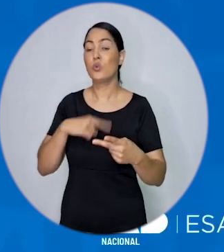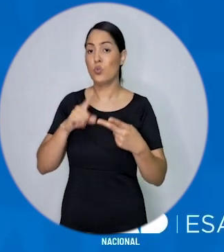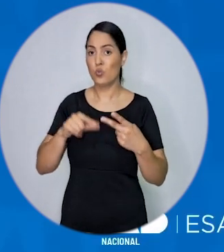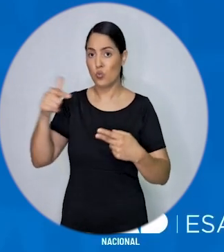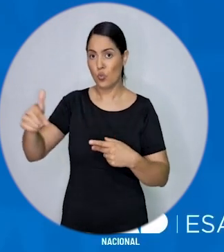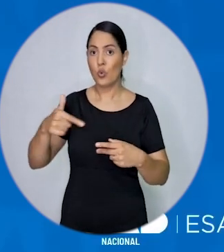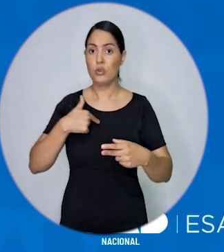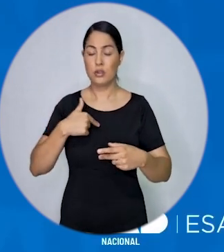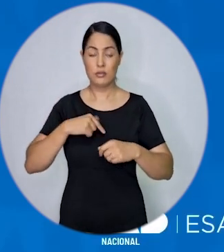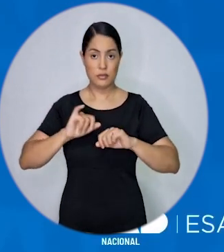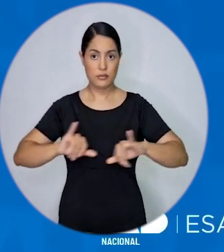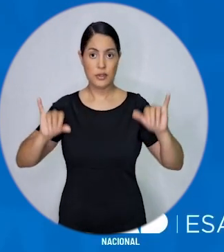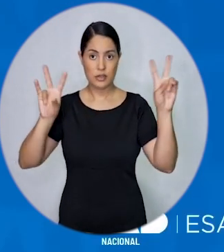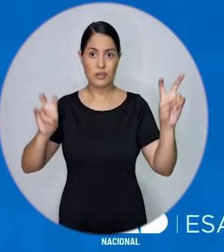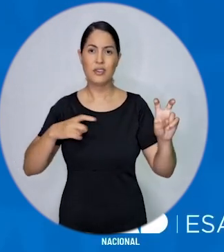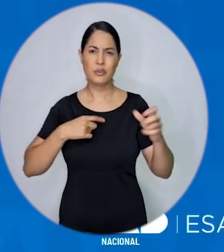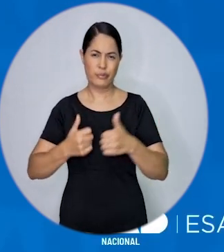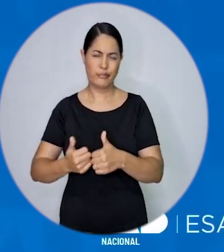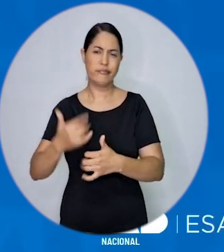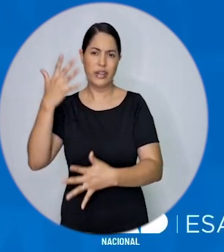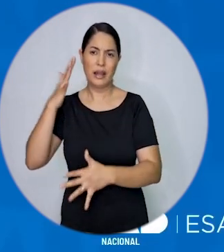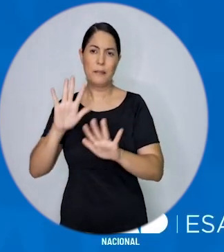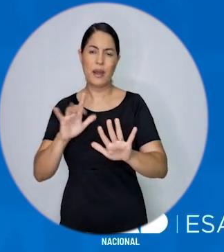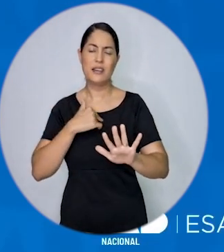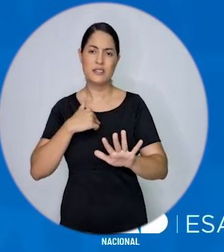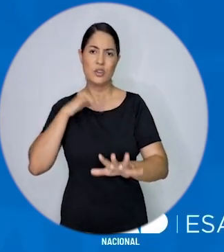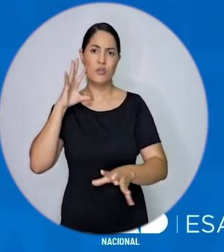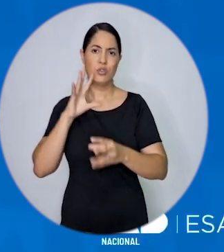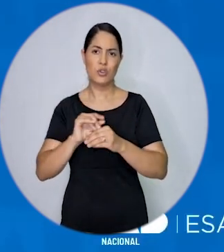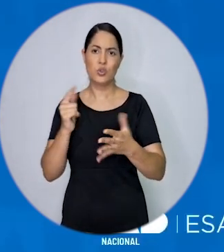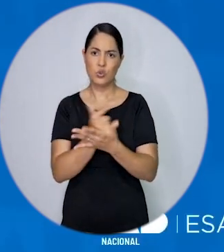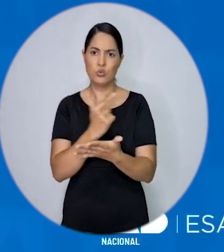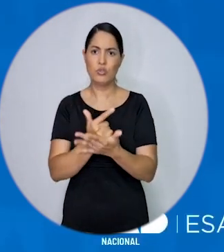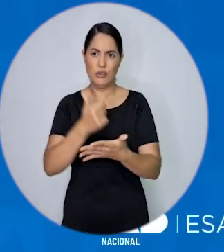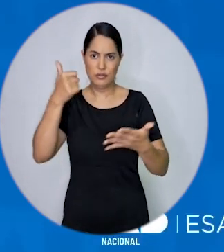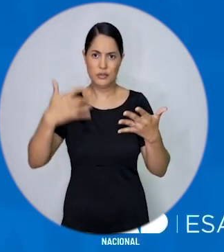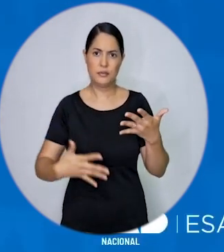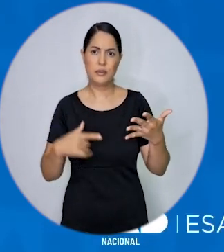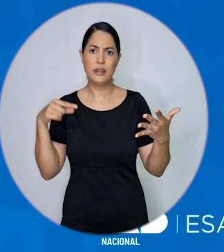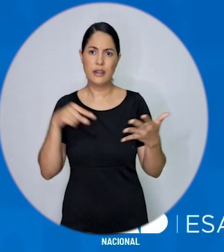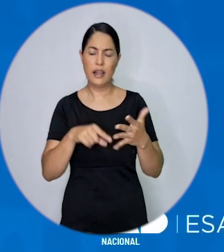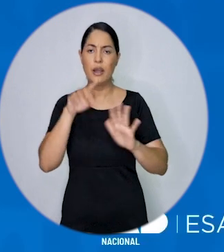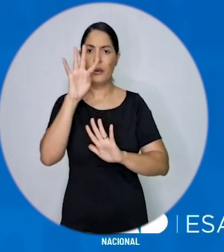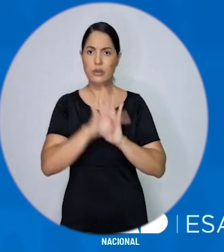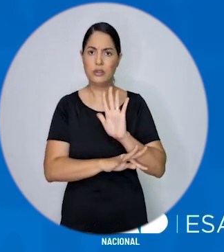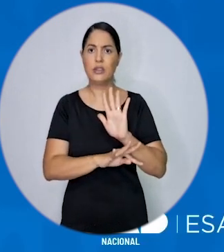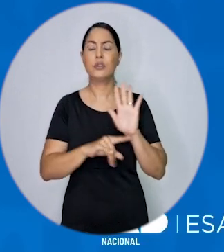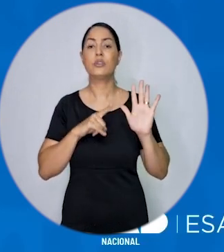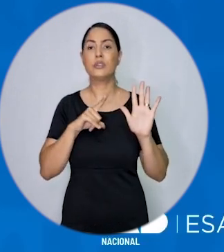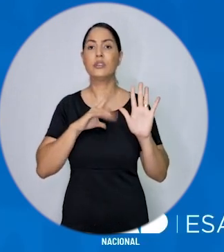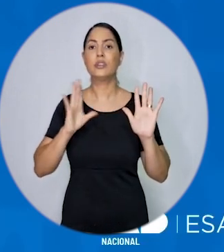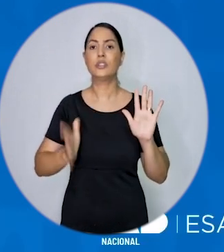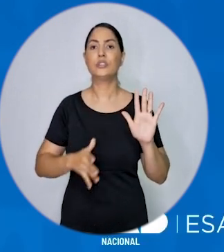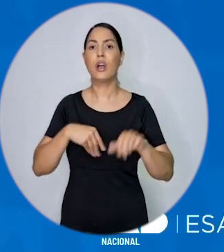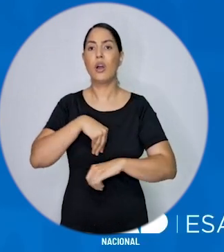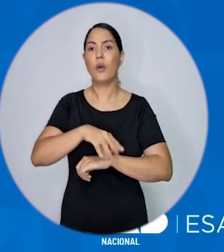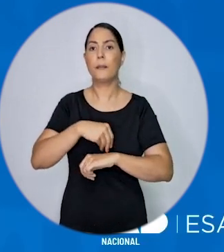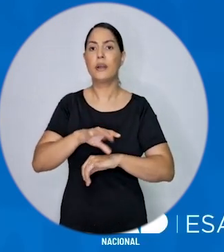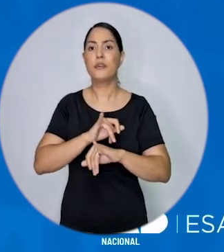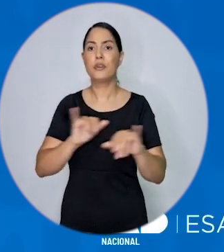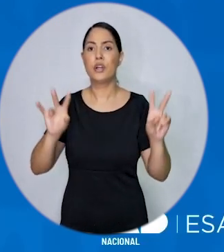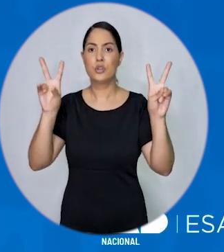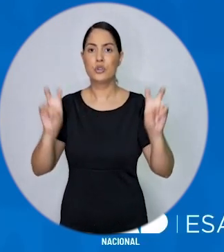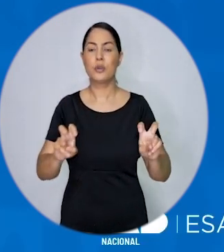ponto assim que eu queria chamar a atenção, tá? Eu estou me estendendo aqui um pouquinho, mas eu falo isso muito no livro, eu falo nesse texto que está até aqui, ó,